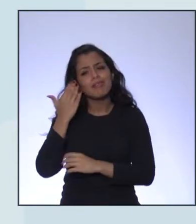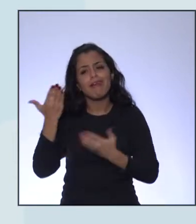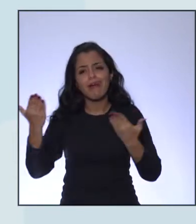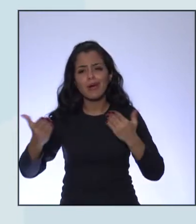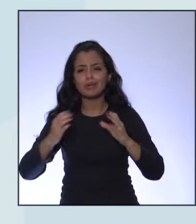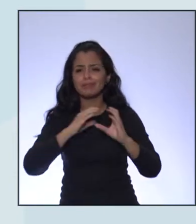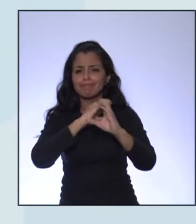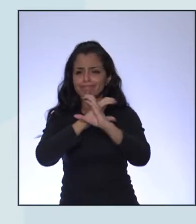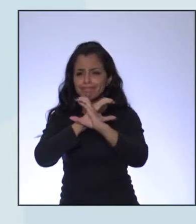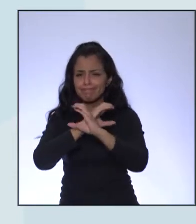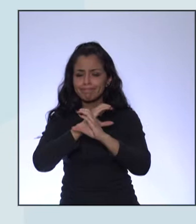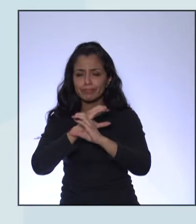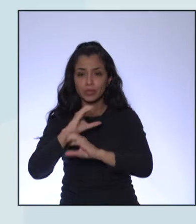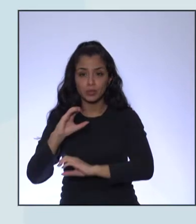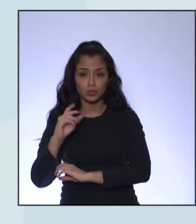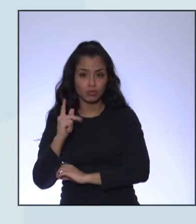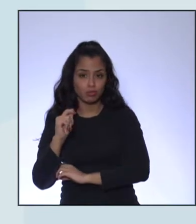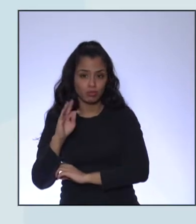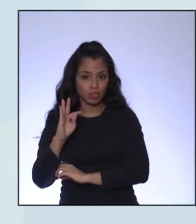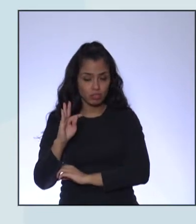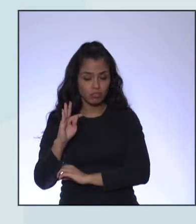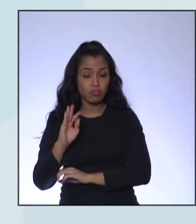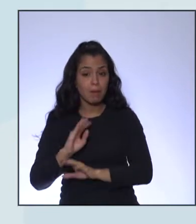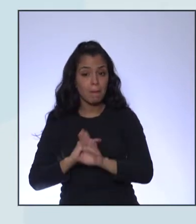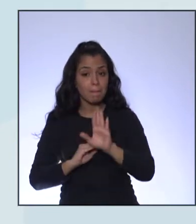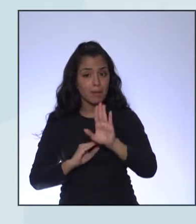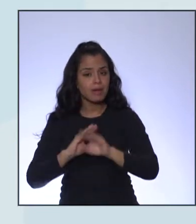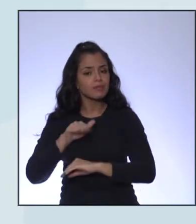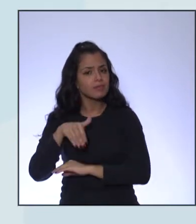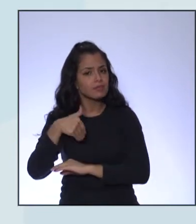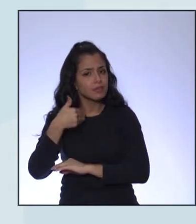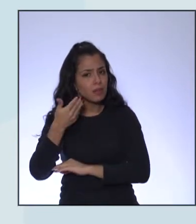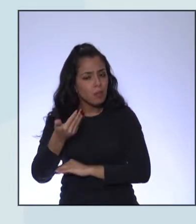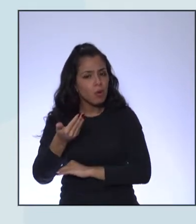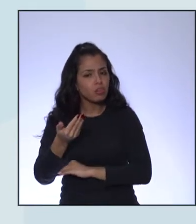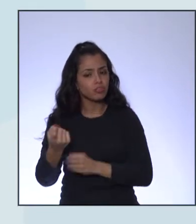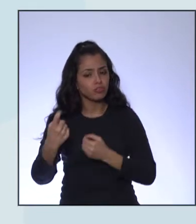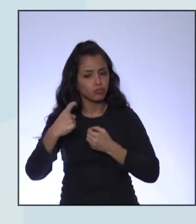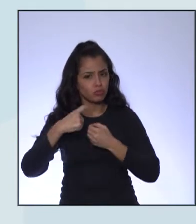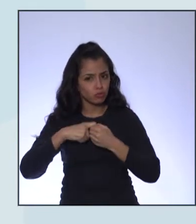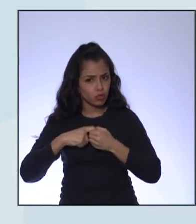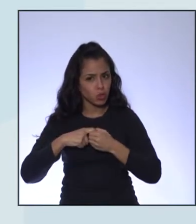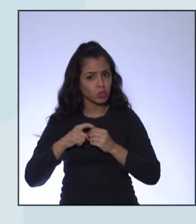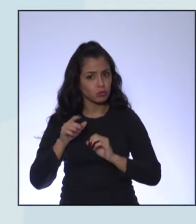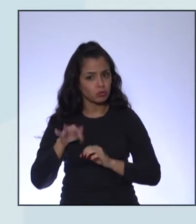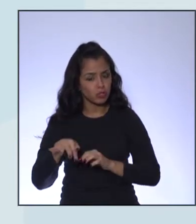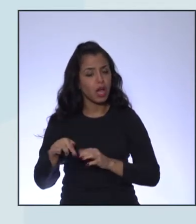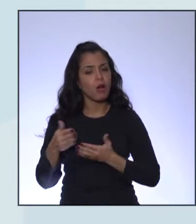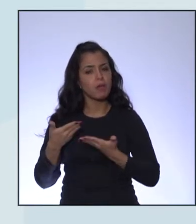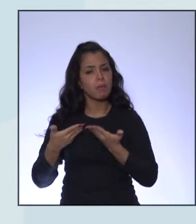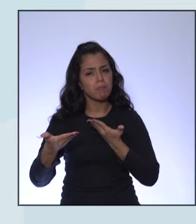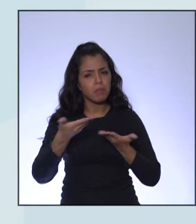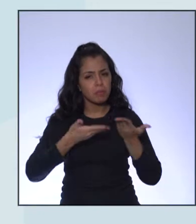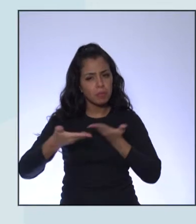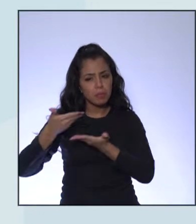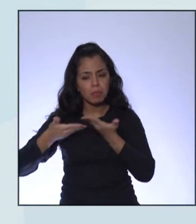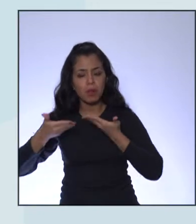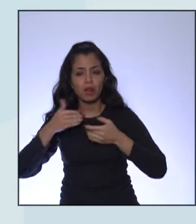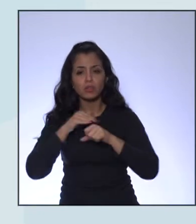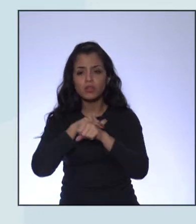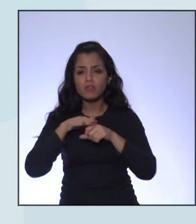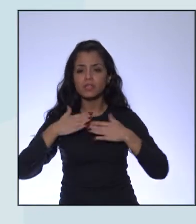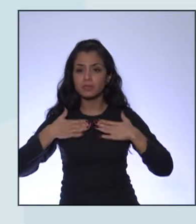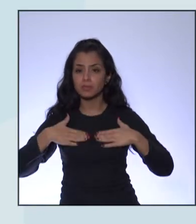agora com vocês no chat, depois a gente resgata algumas coisas ao final para a gente conseguir fazer essa conversa mais